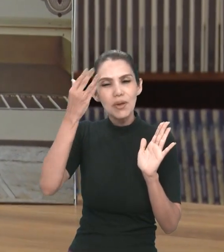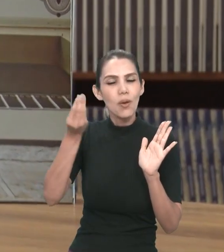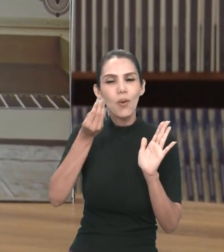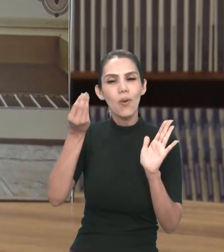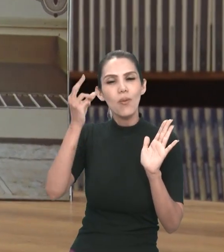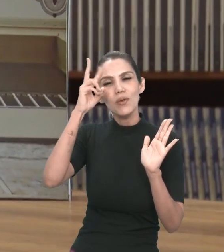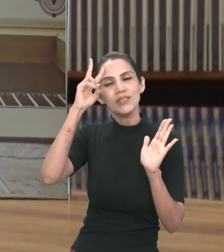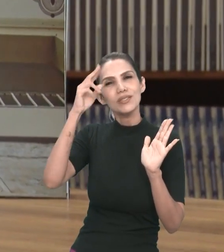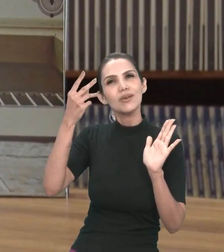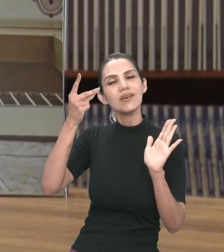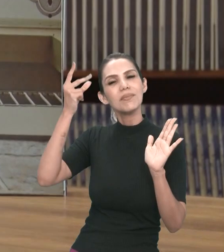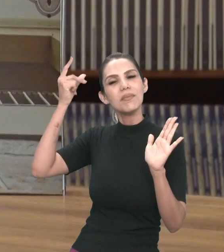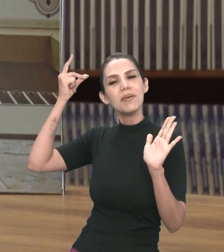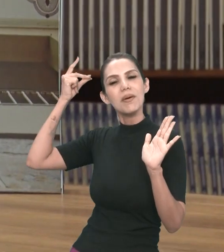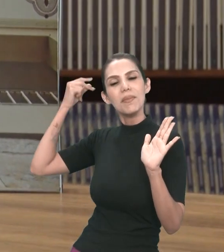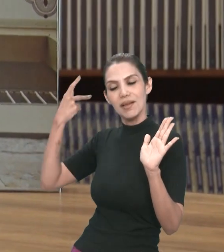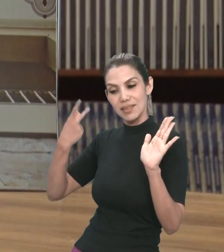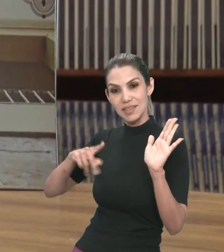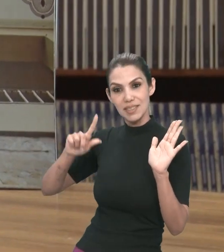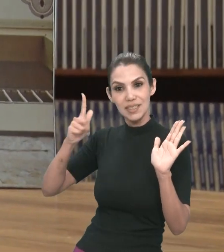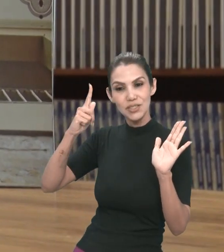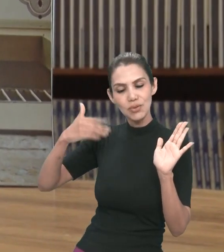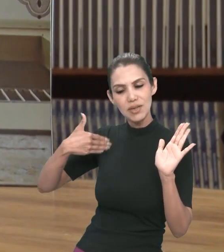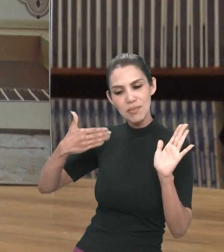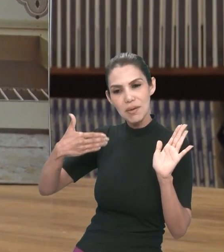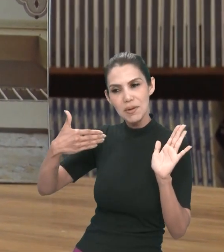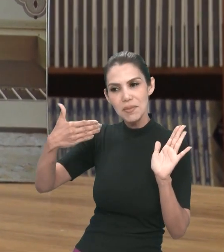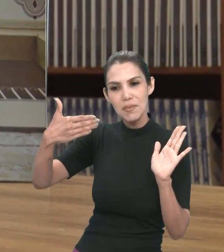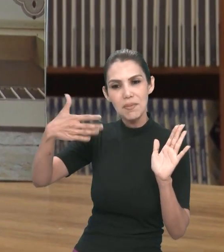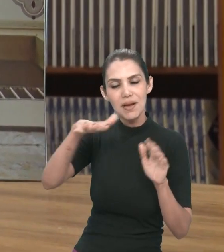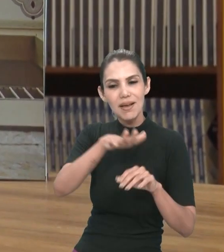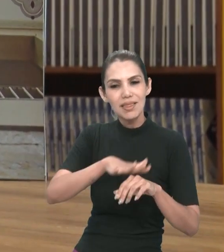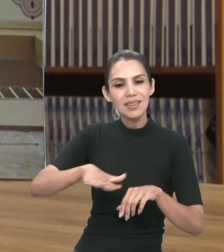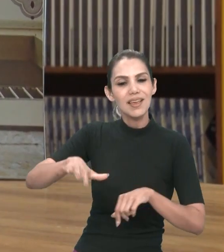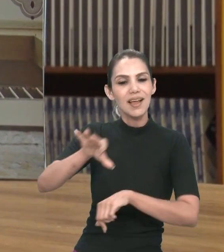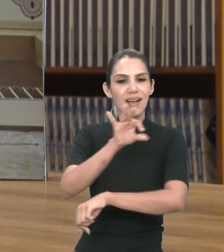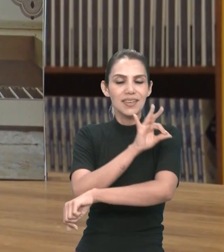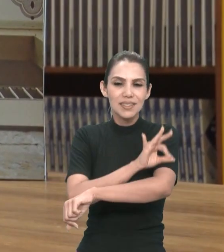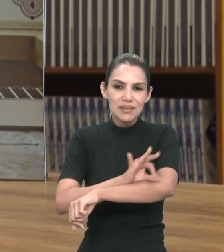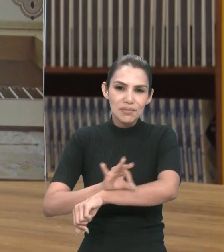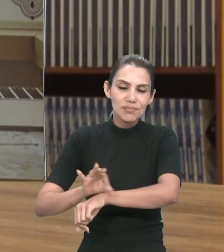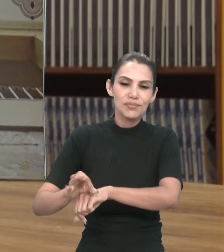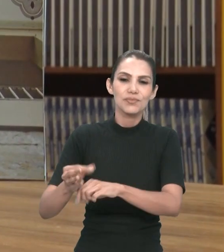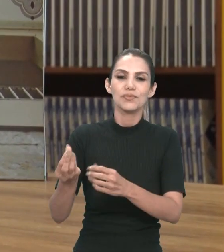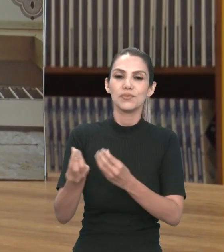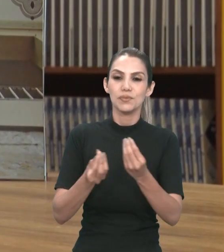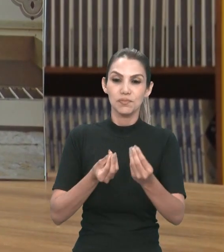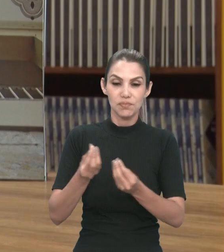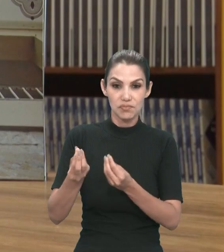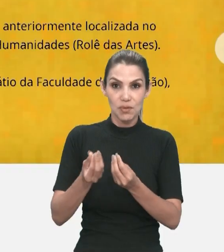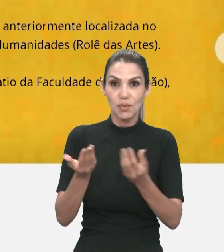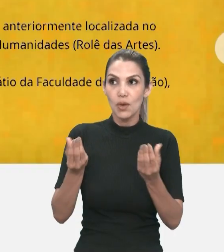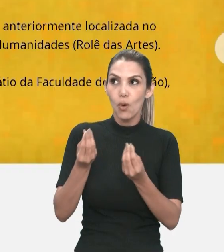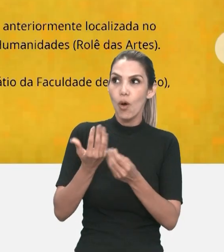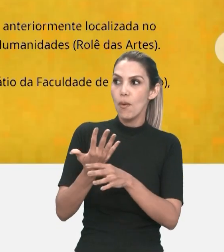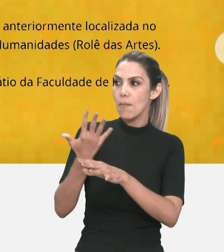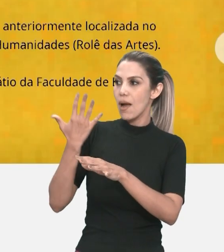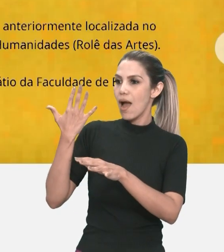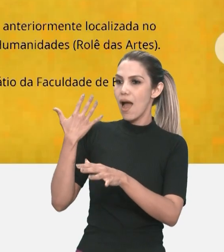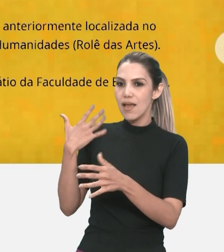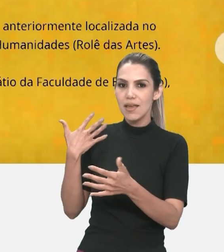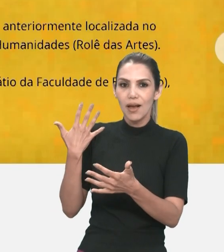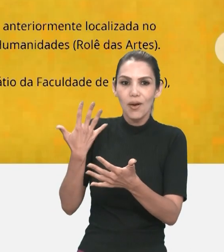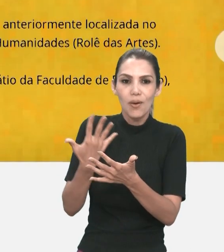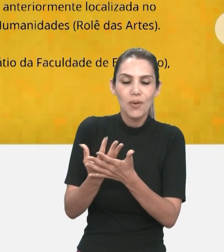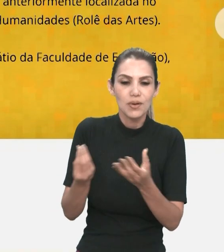que engatinhava no planejamento urbano e na construção da estrutura de uma nova capital. Para